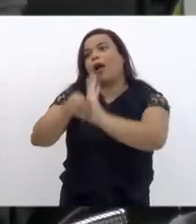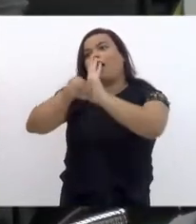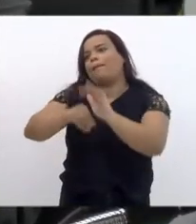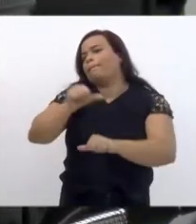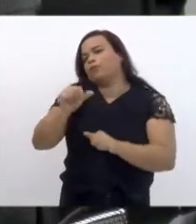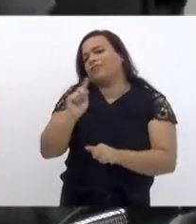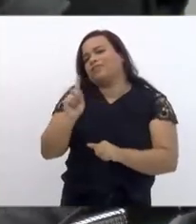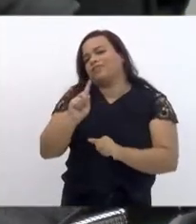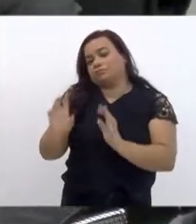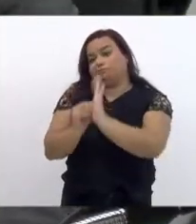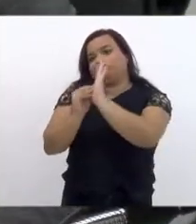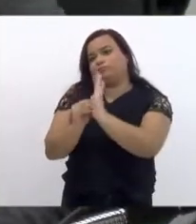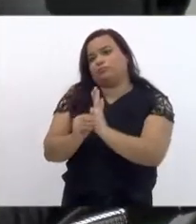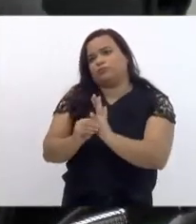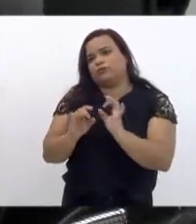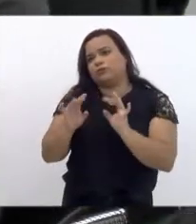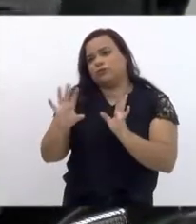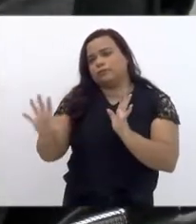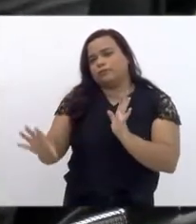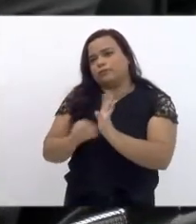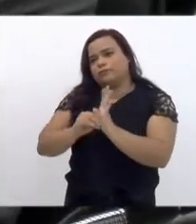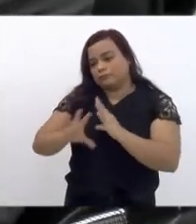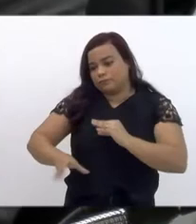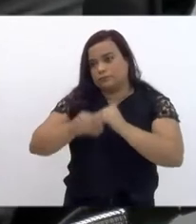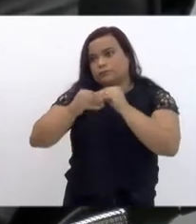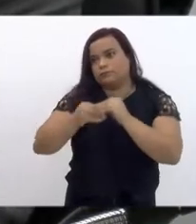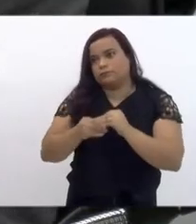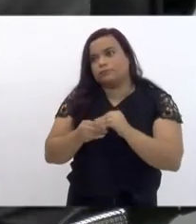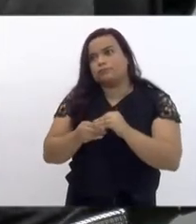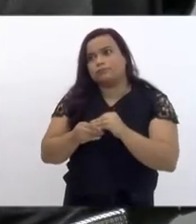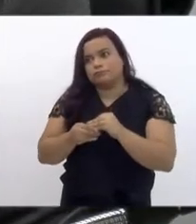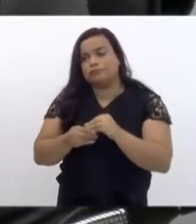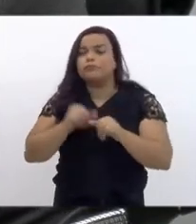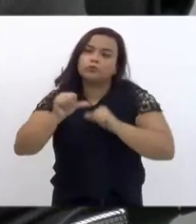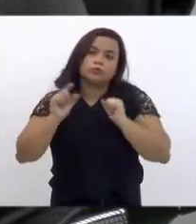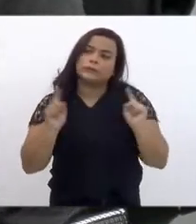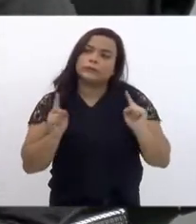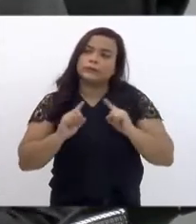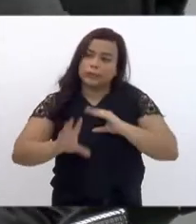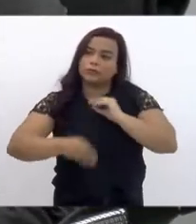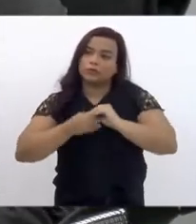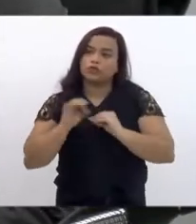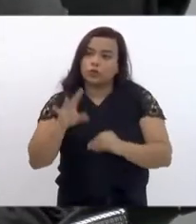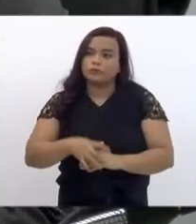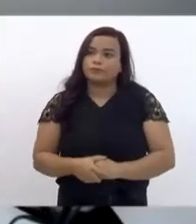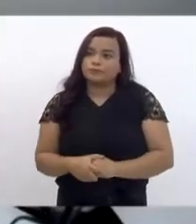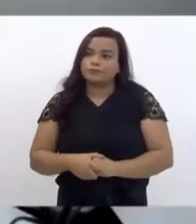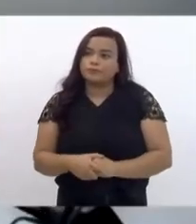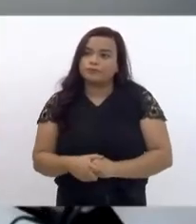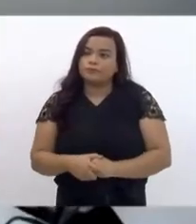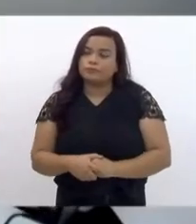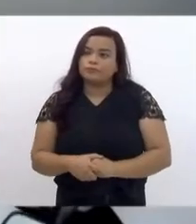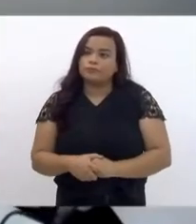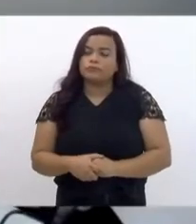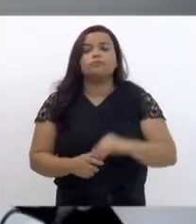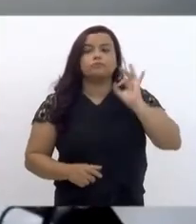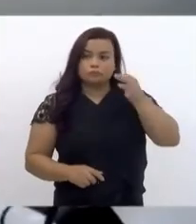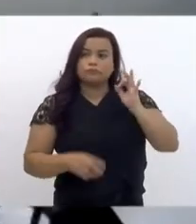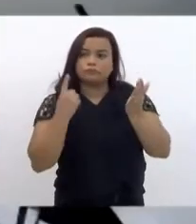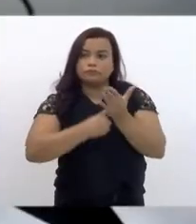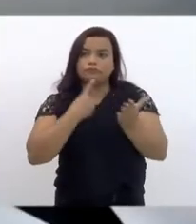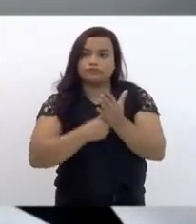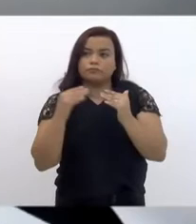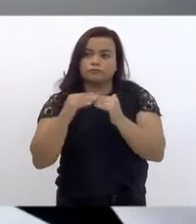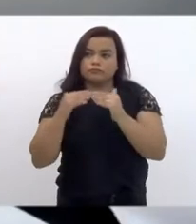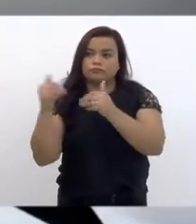modificativa. Perfeito. A subemenda faz adição e não uma modificativa. Pode ser? Melhor.